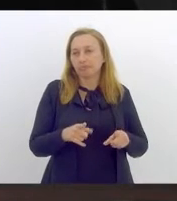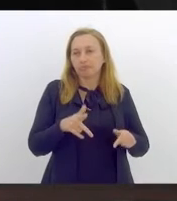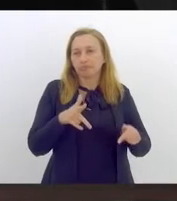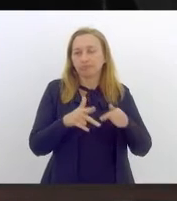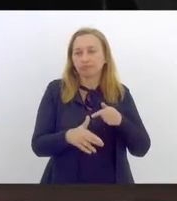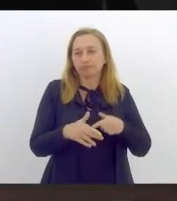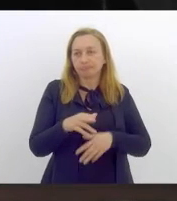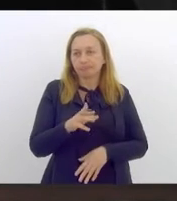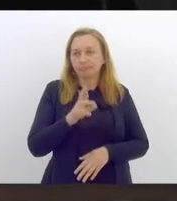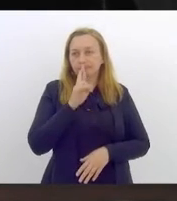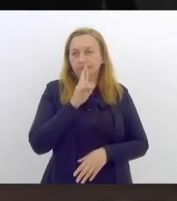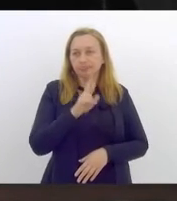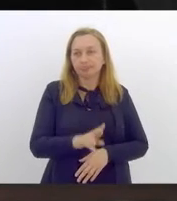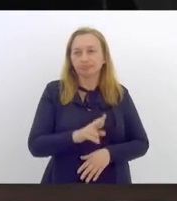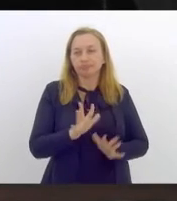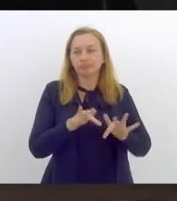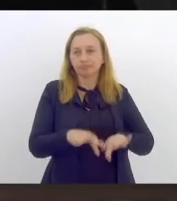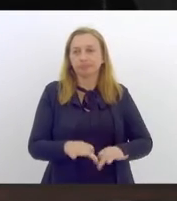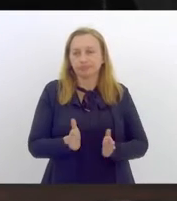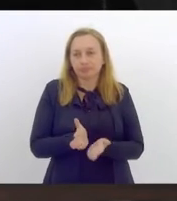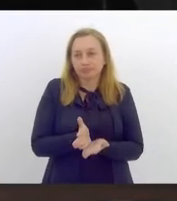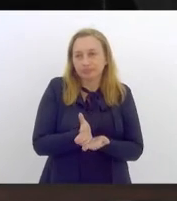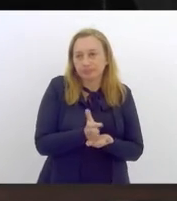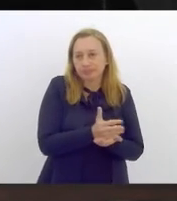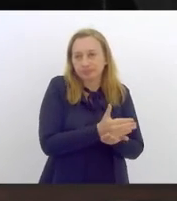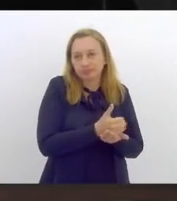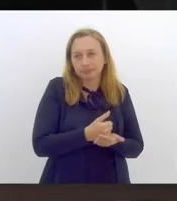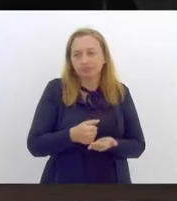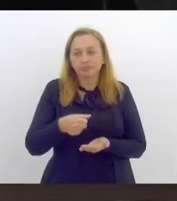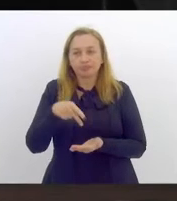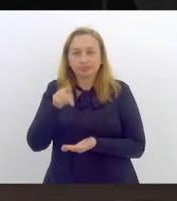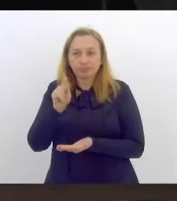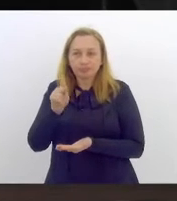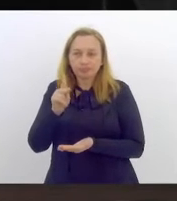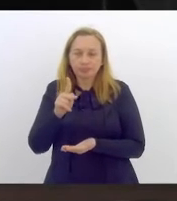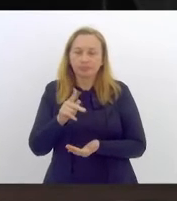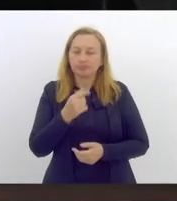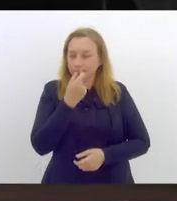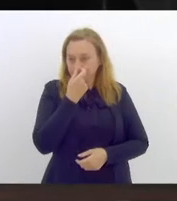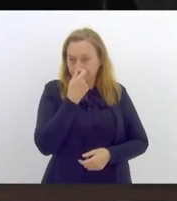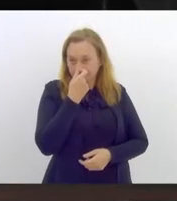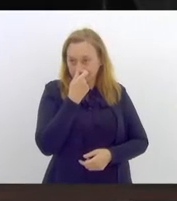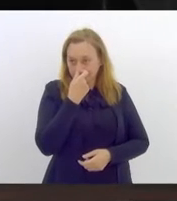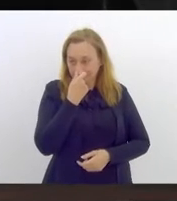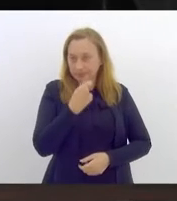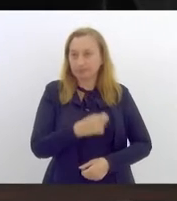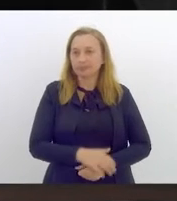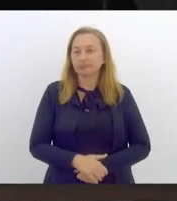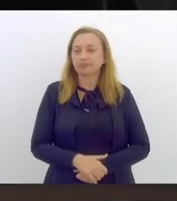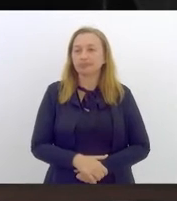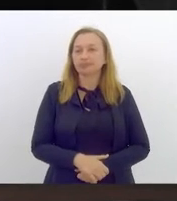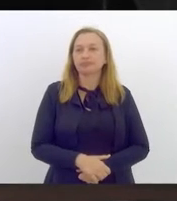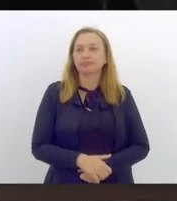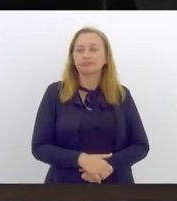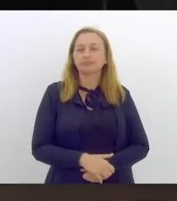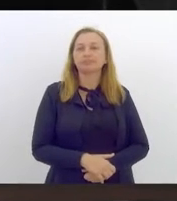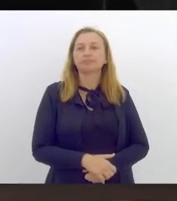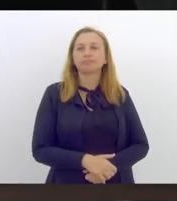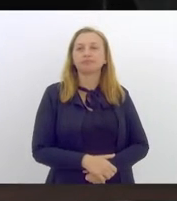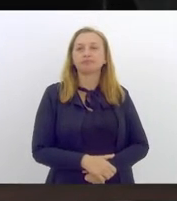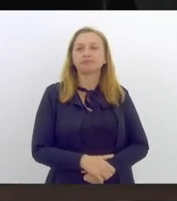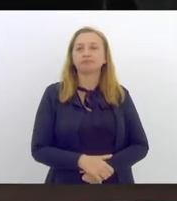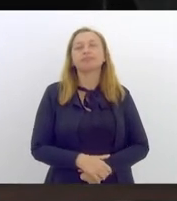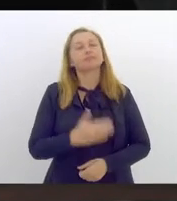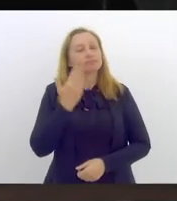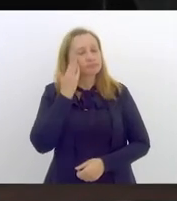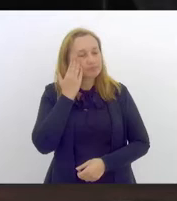no resultado final da arrecadação dos royalties e participação especial. E a gente também tem